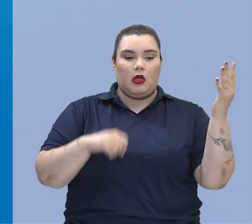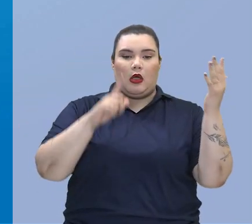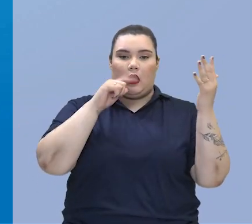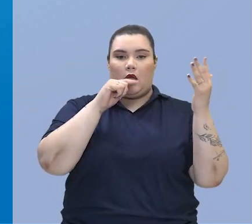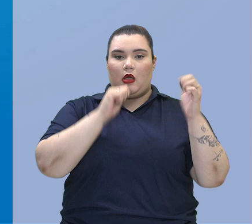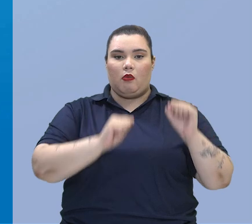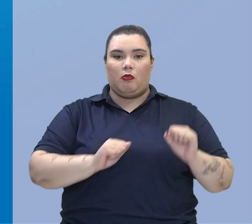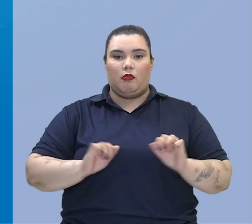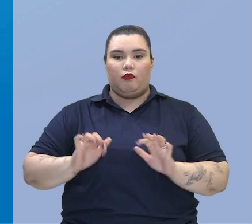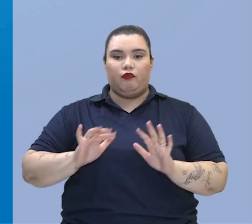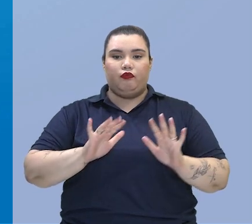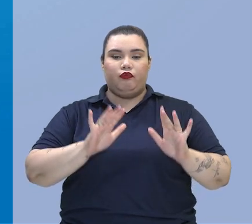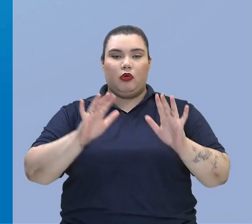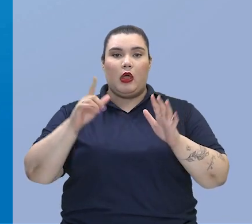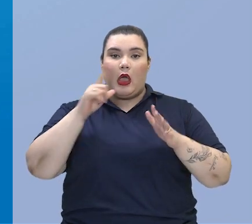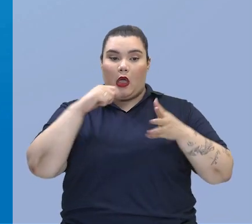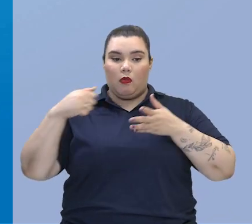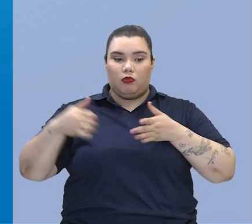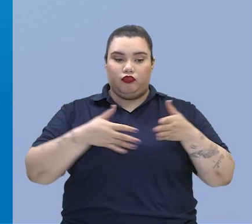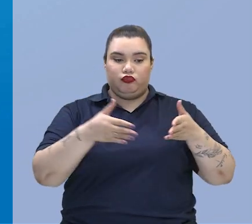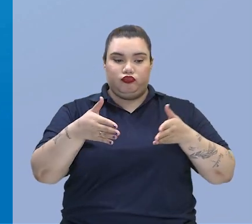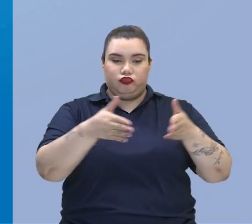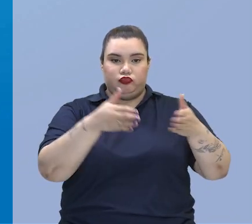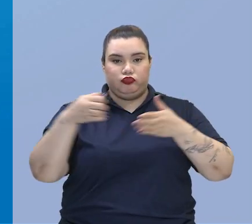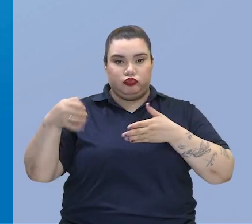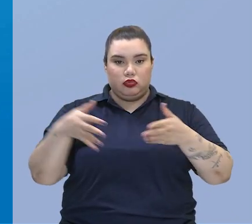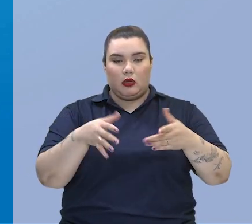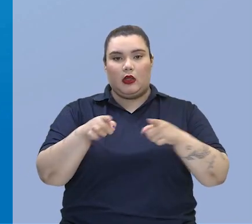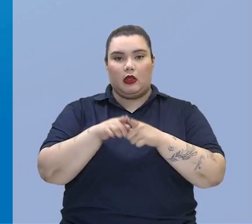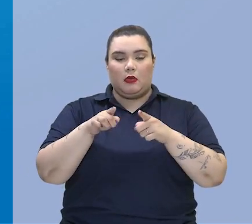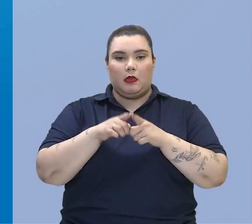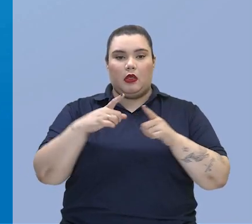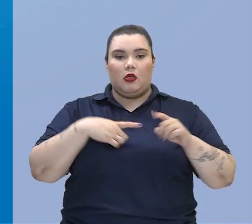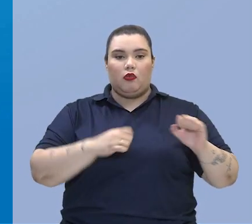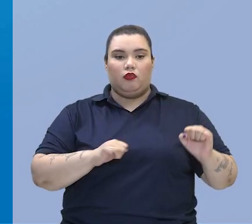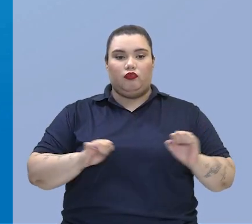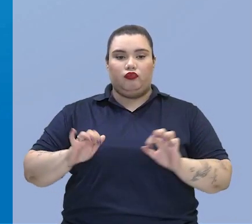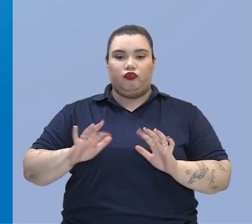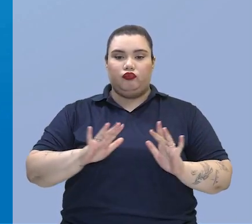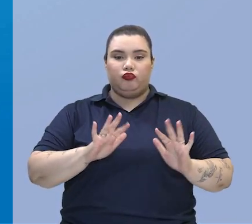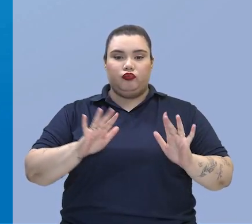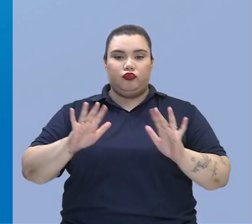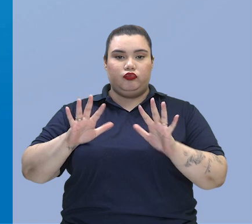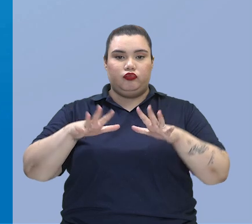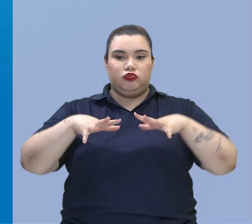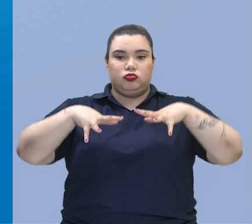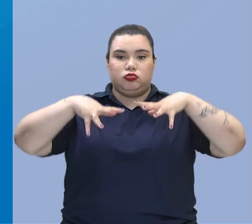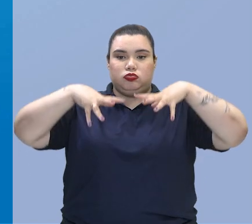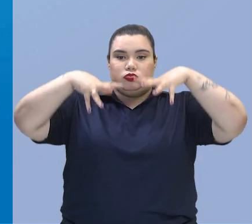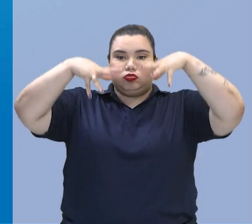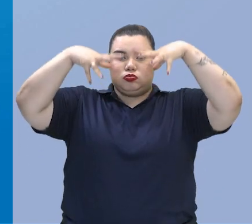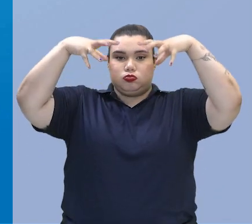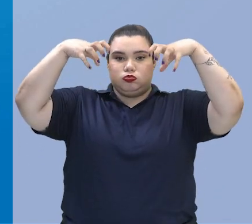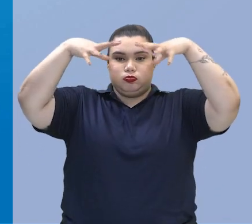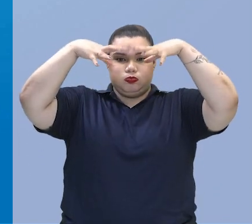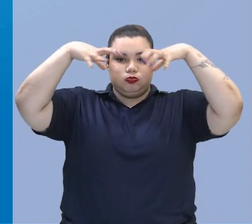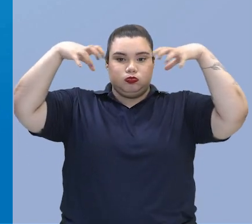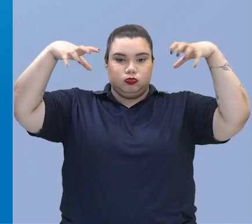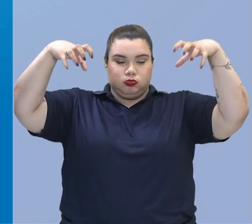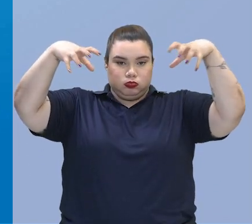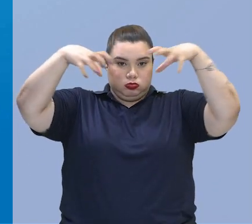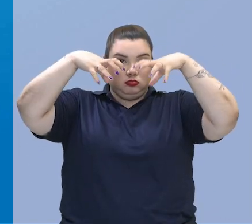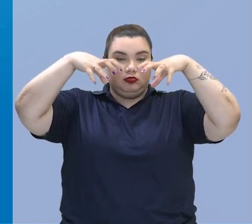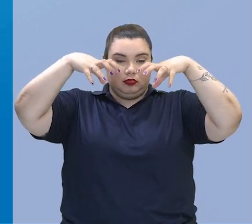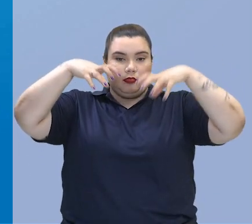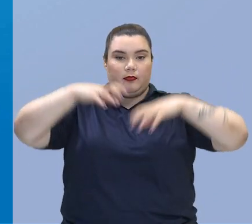nossos rios também vão evaporar. Por isso que a gente tem a chamada evapotranspiração. O que acontece? Olha só, na